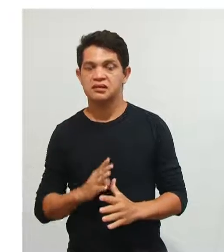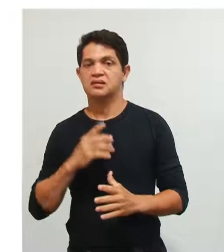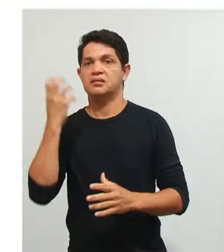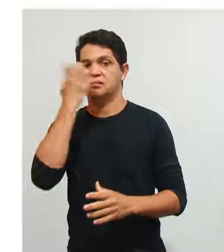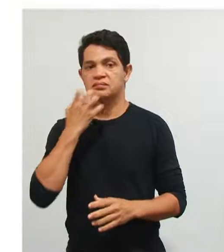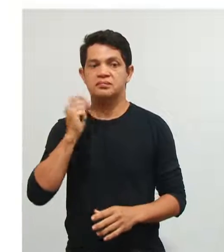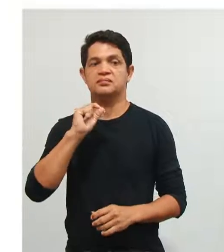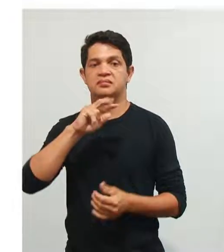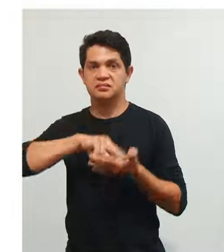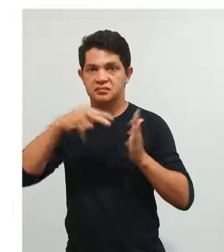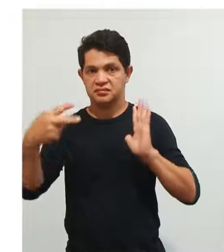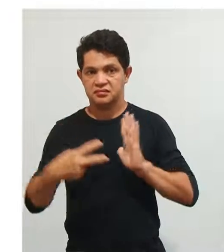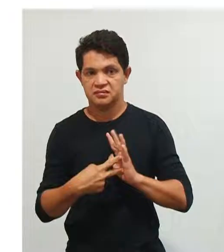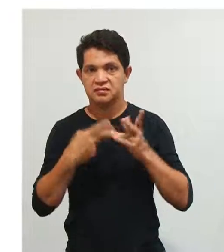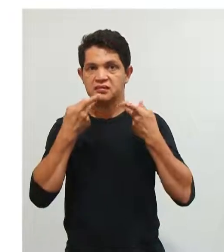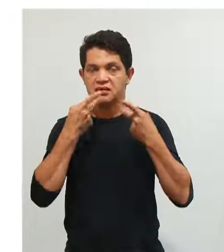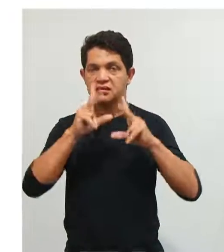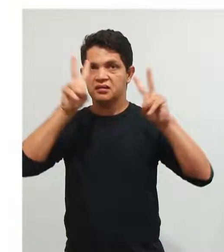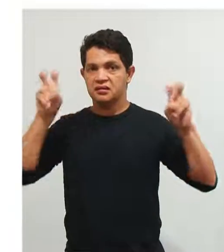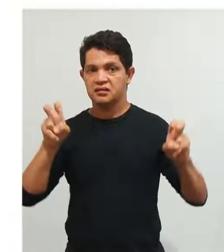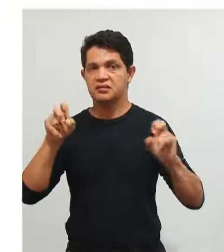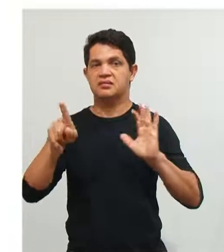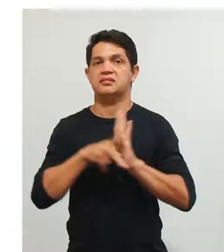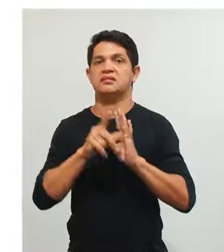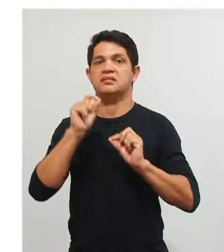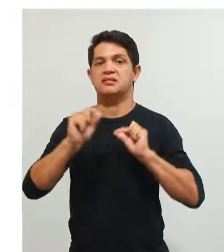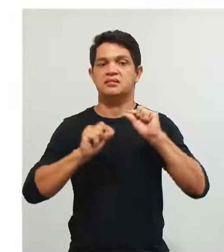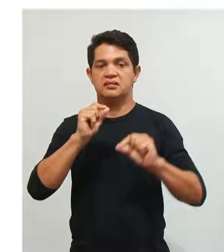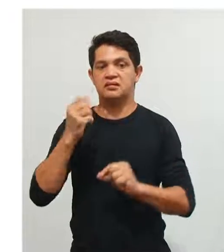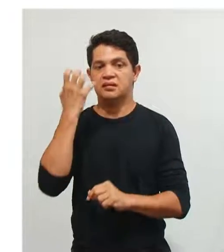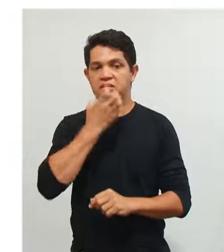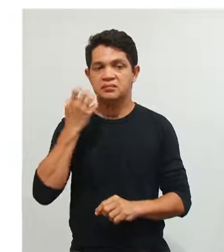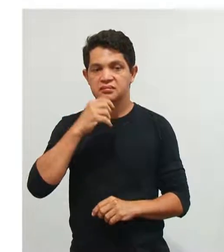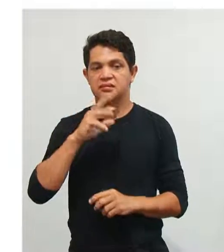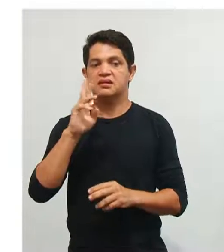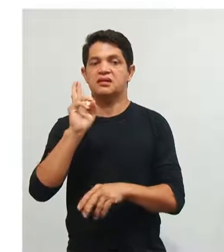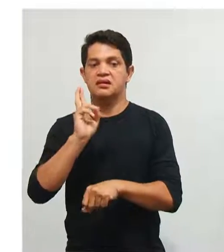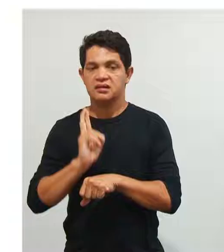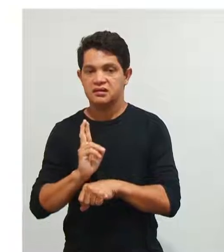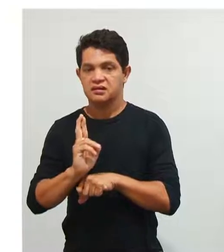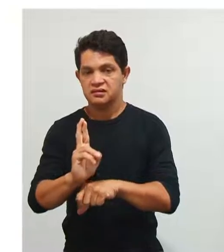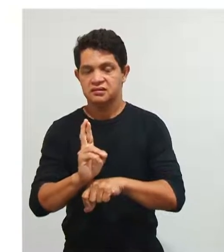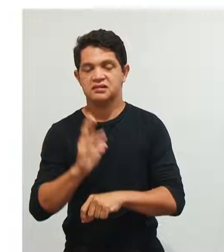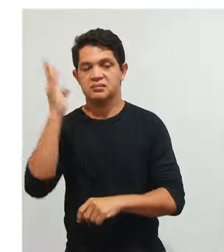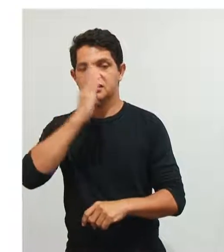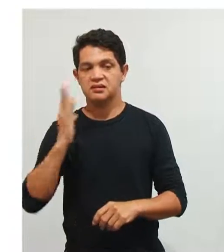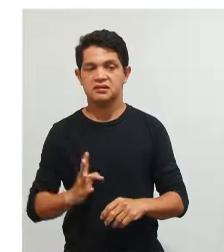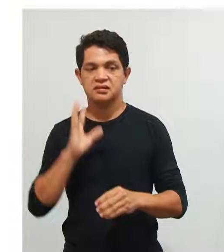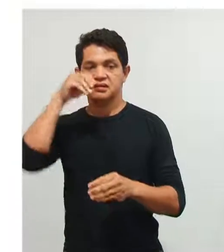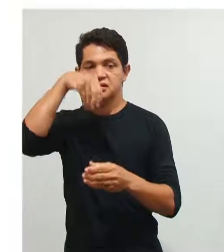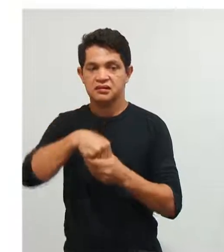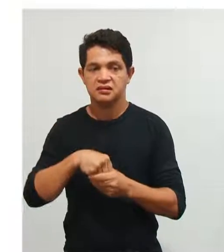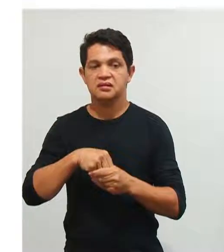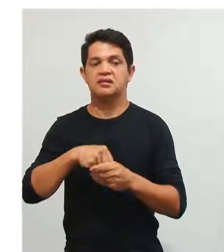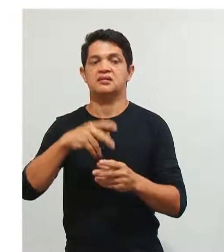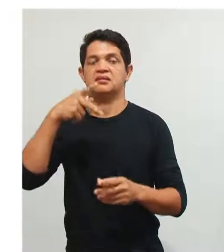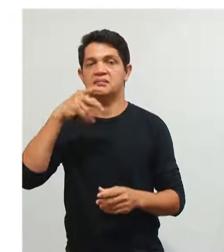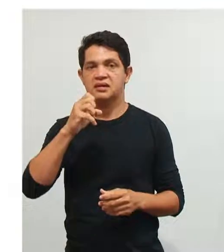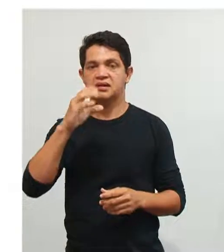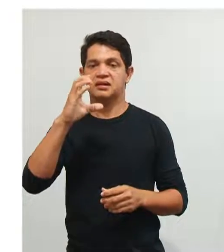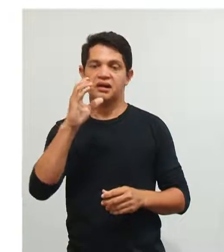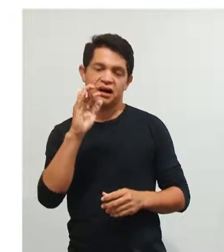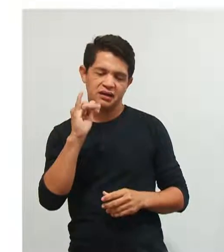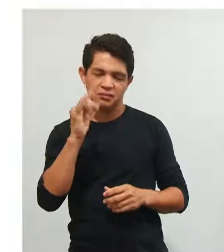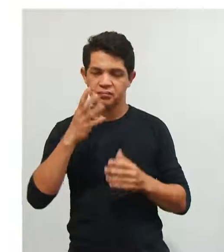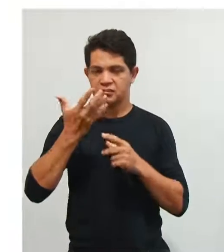brasileiras, e aí nós vamos falar sobre a música paraense, o carimbó, o brega e a guitarrada. A